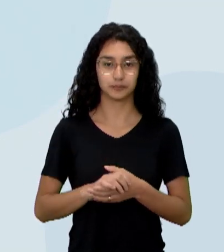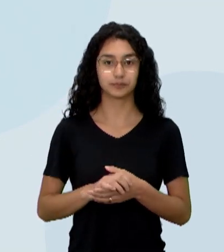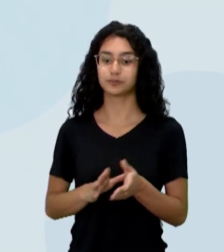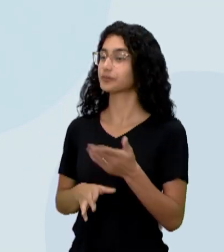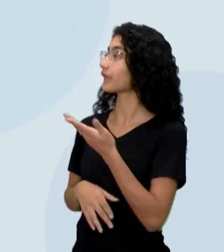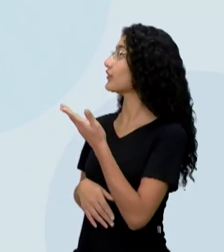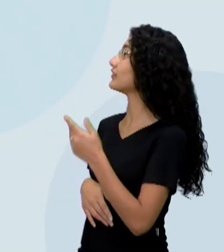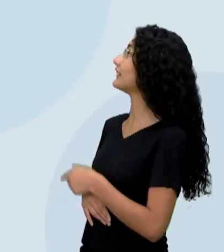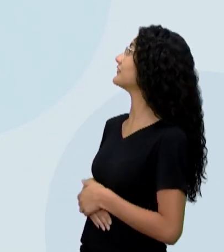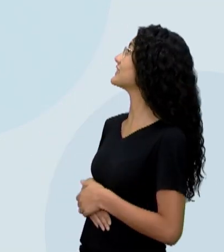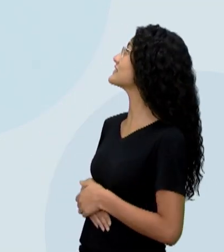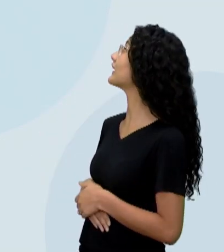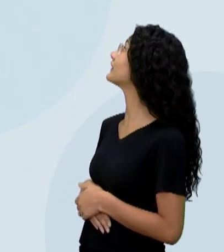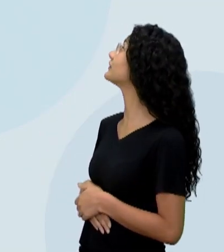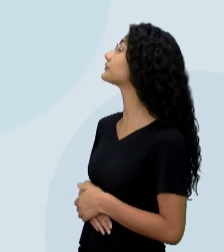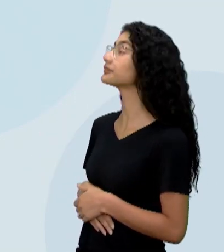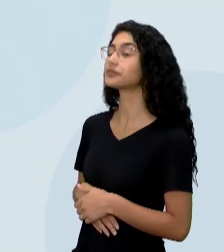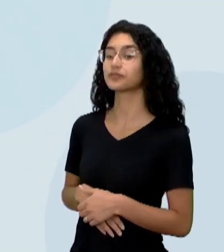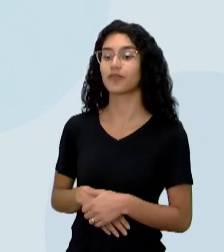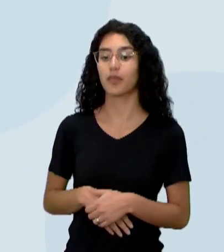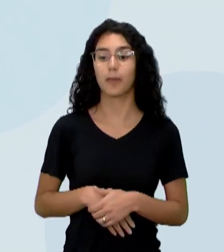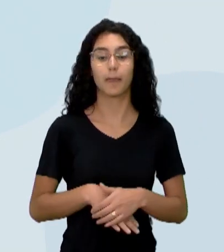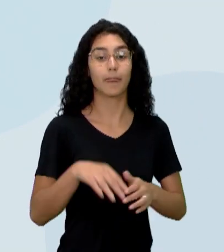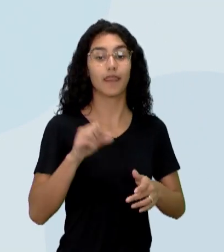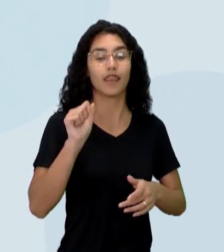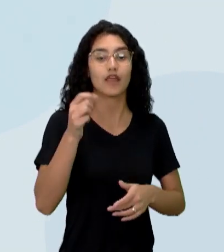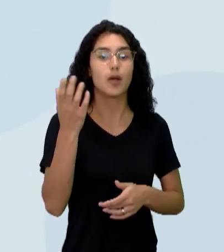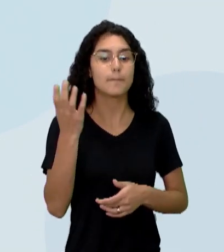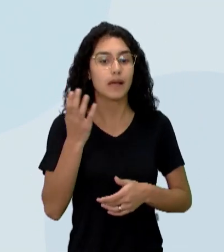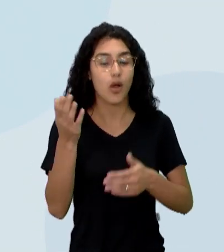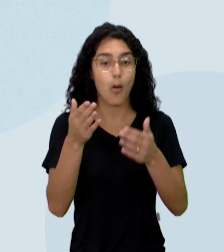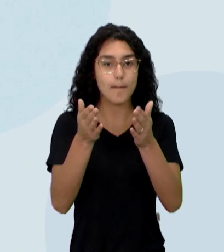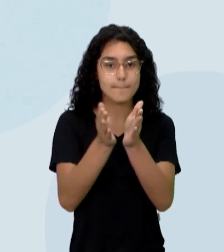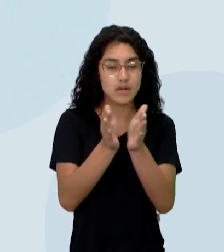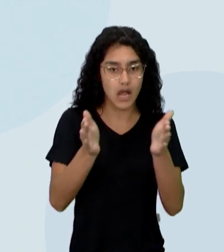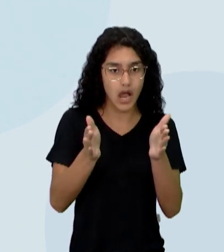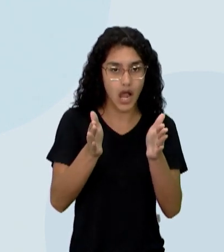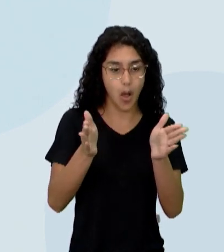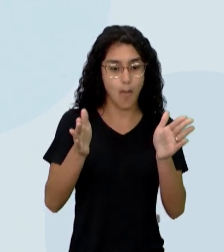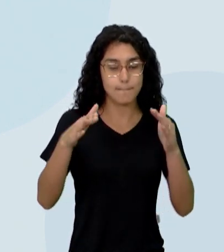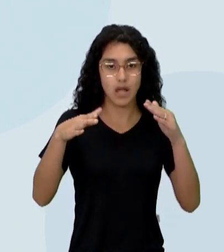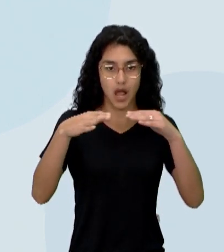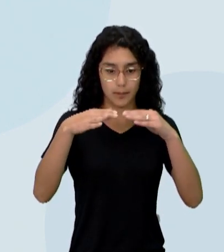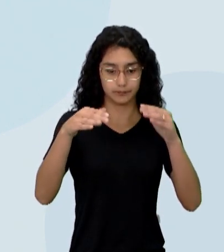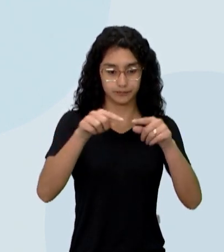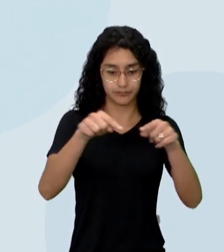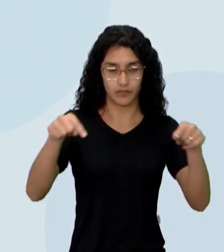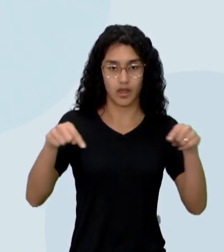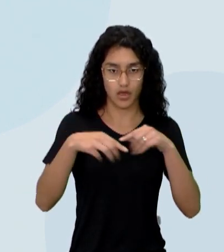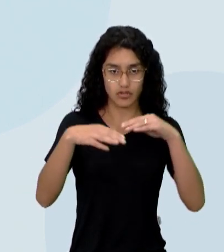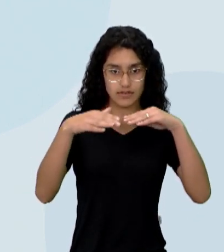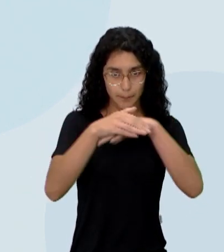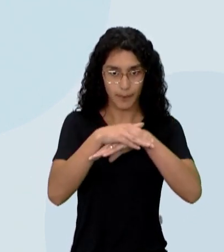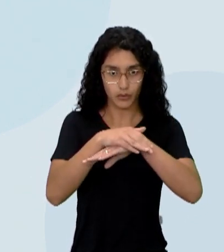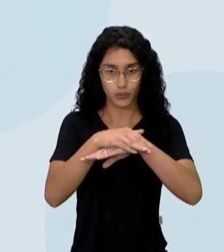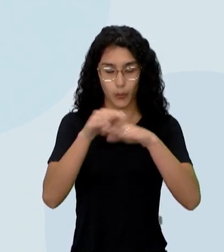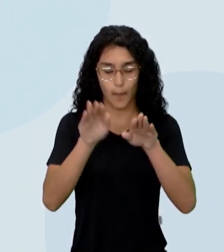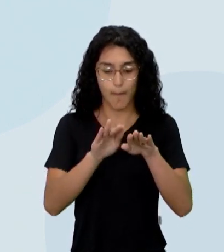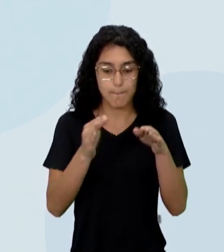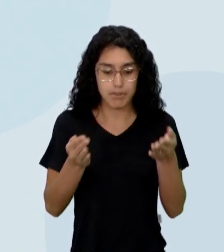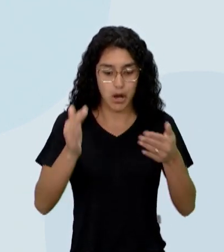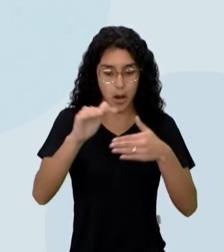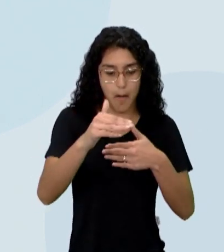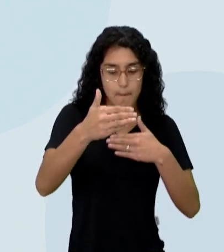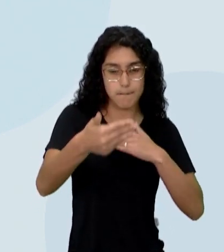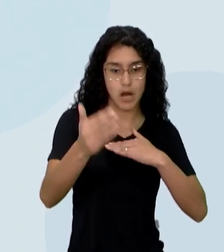sei se vocês já pegaram uma caixa de sapato alguma vez e desmontaram essa caixa de sapato, né? E viu aquela caixa, né?